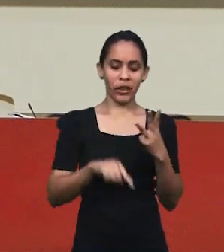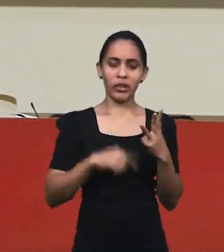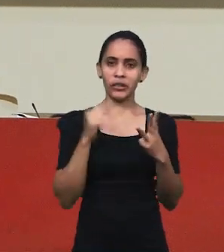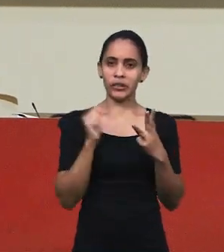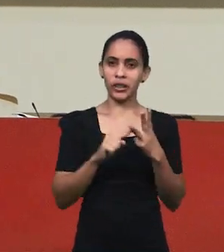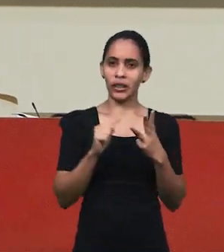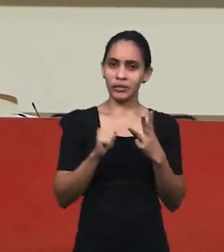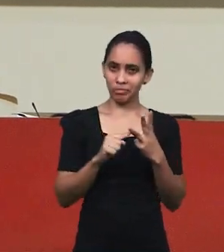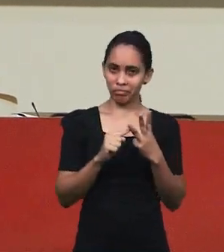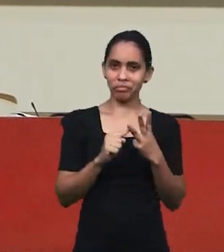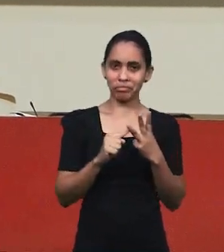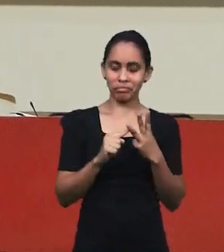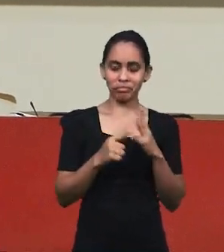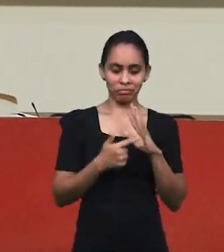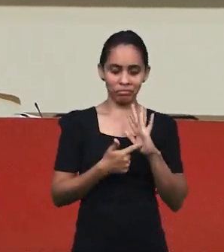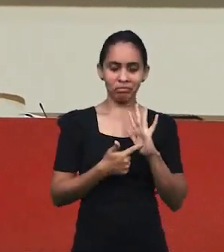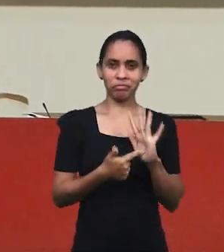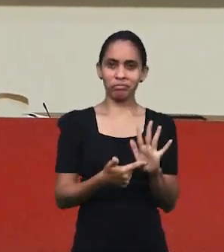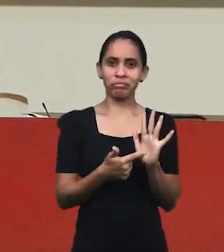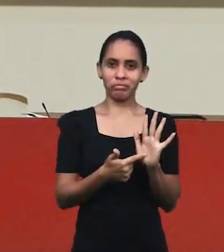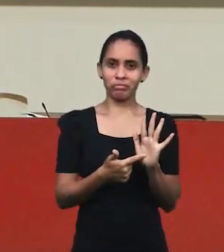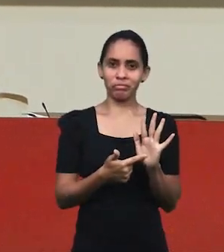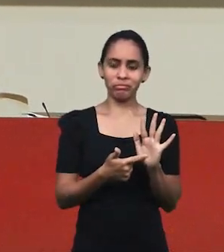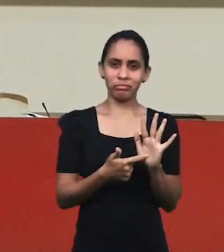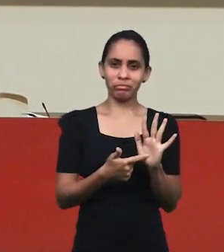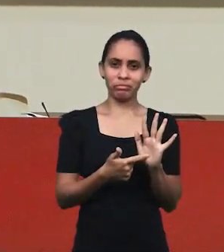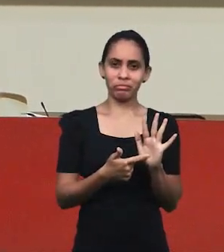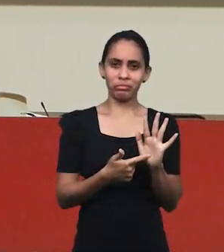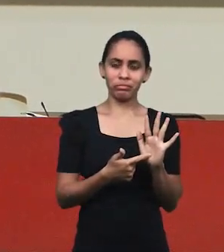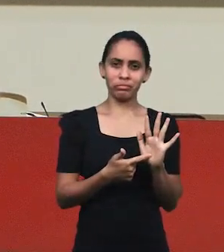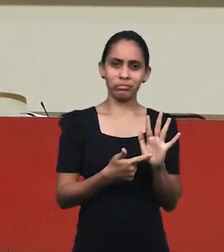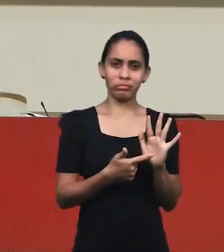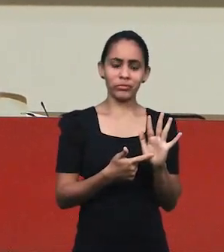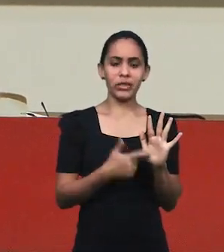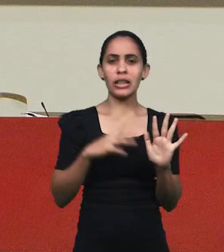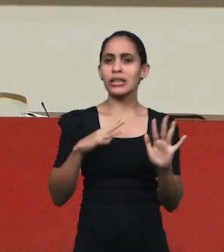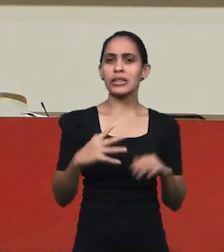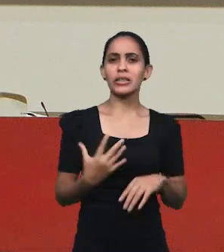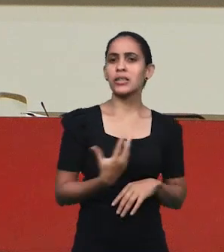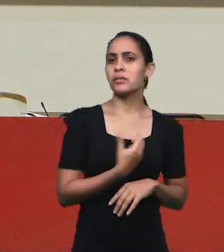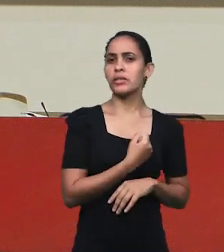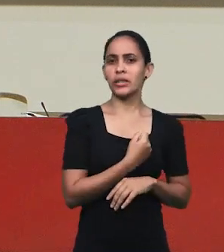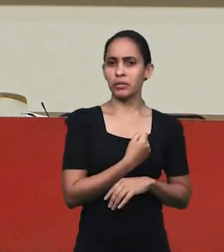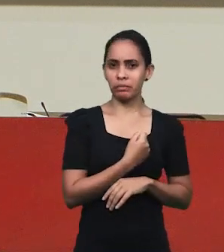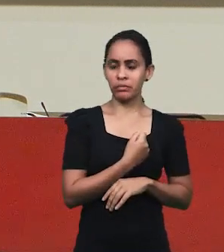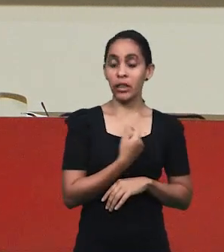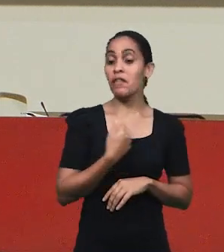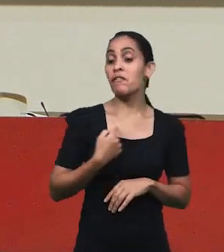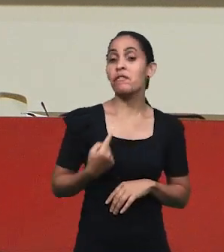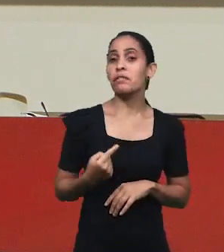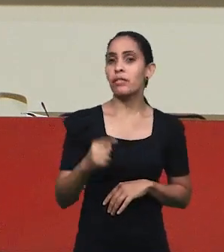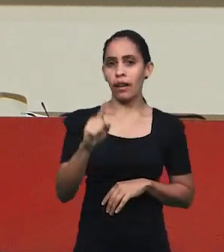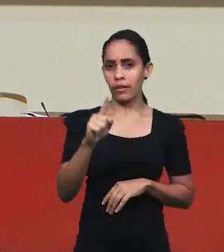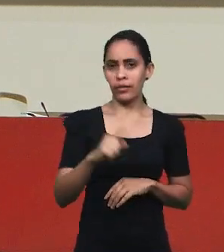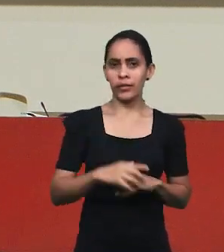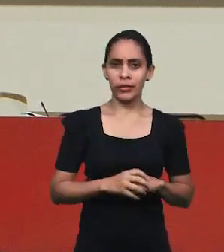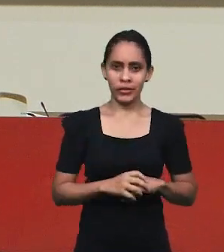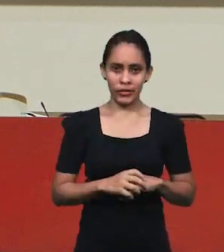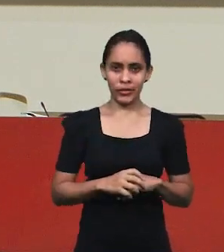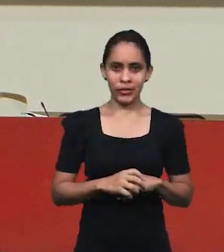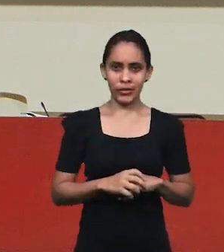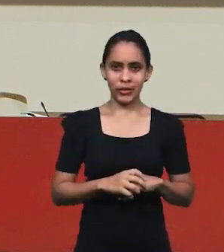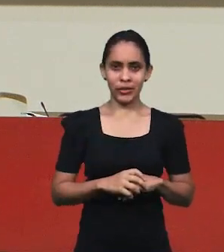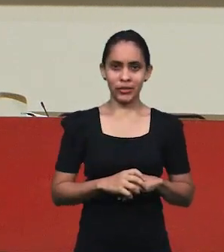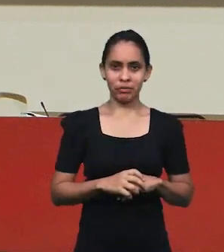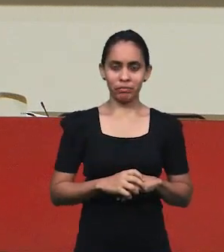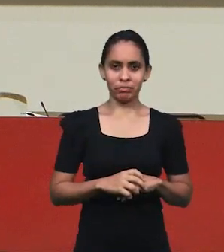Ele cita 3 comandos que definem a nossa salvação. Eu digo a esse: vai,